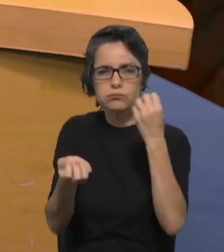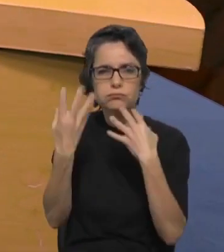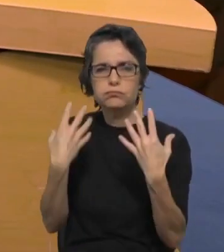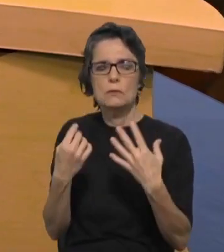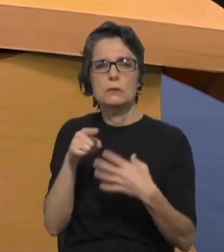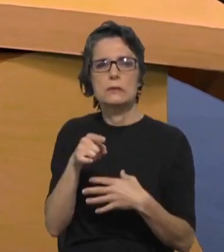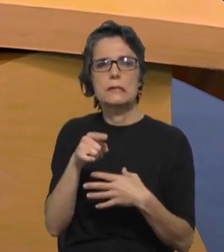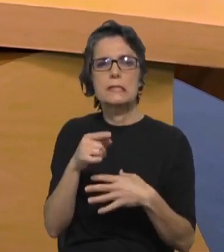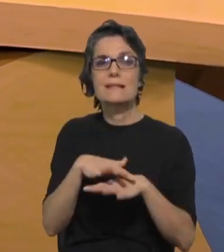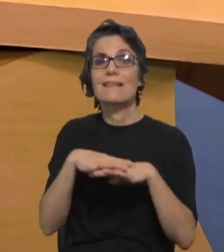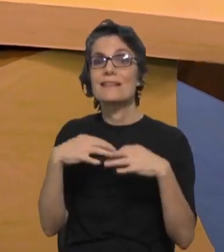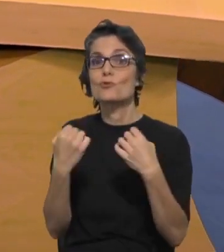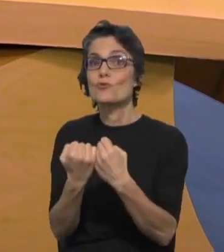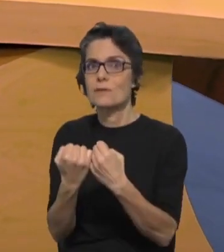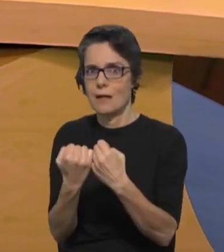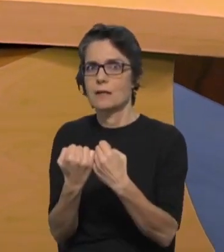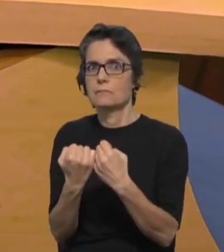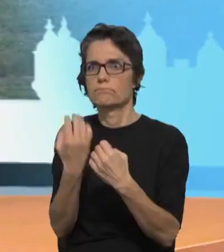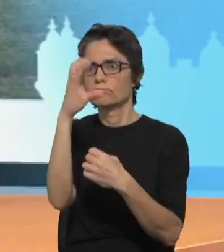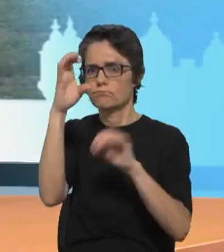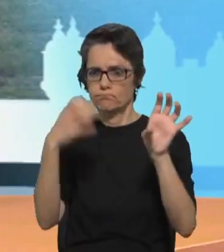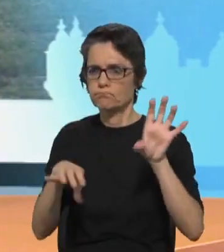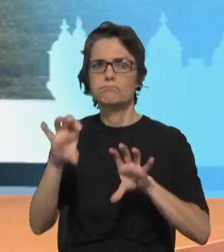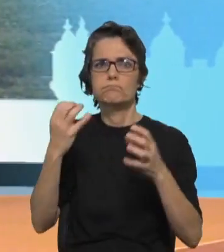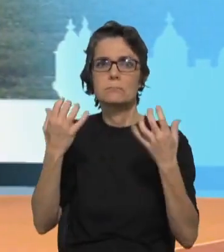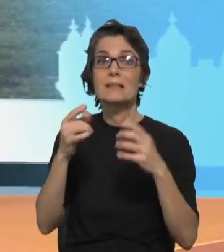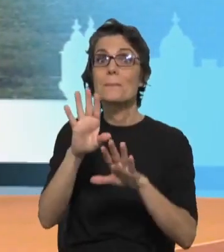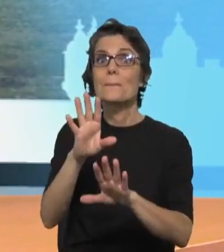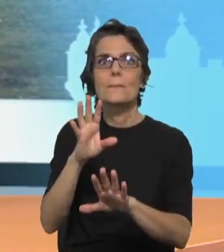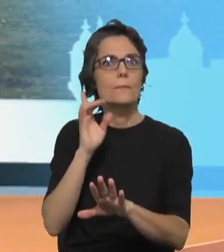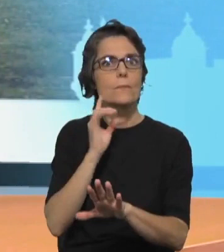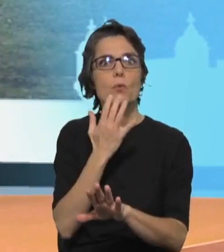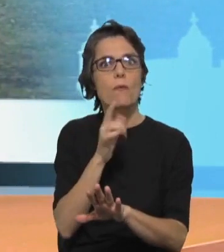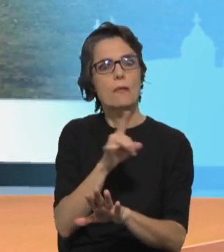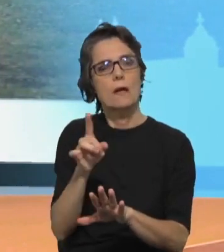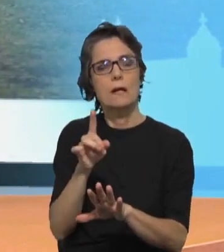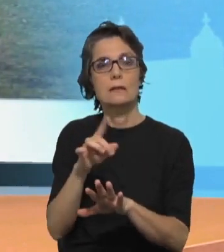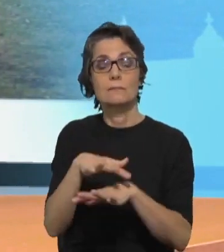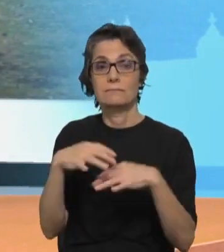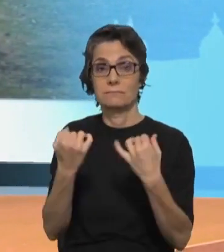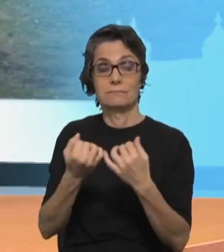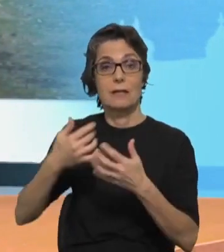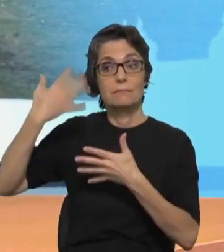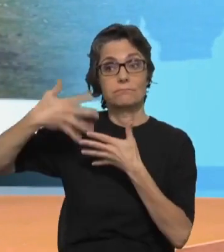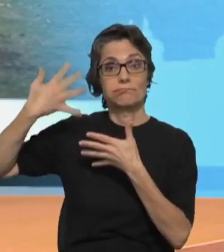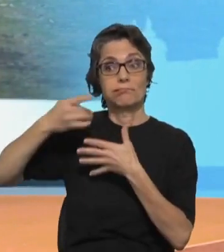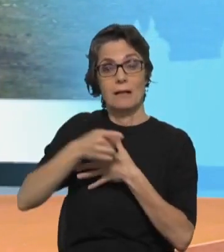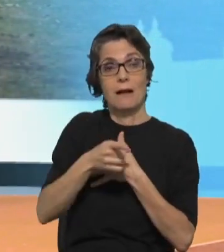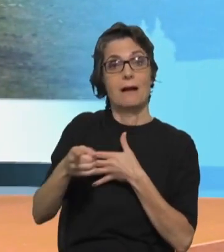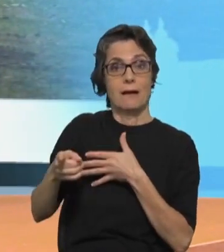através das redes sociais. E não nos podemos esquecer que as redes sociais têm a operar algoritmos cada vez